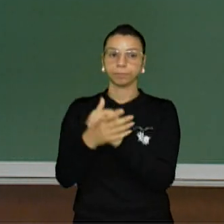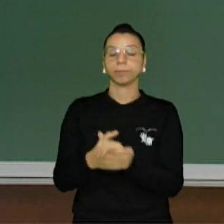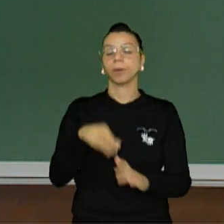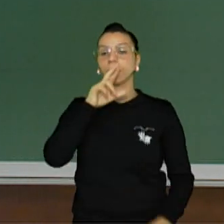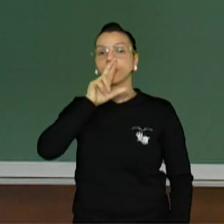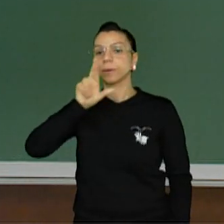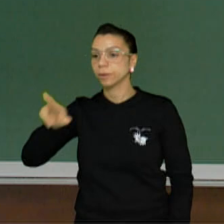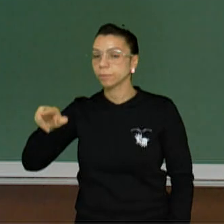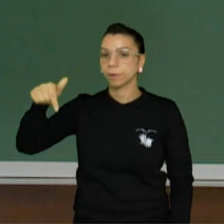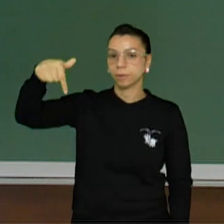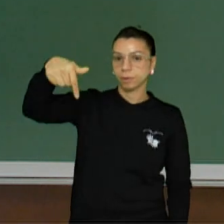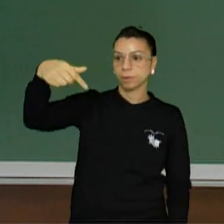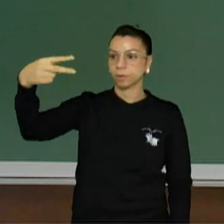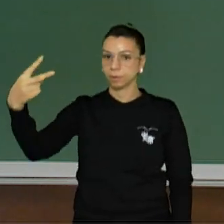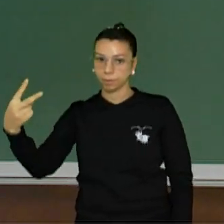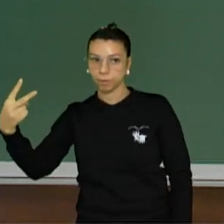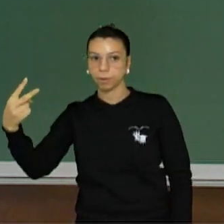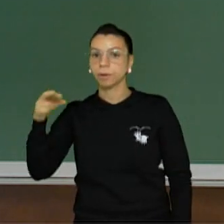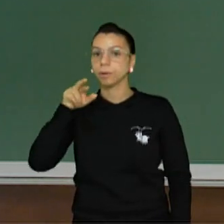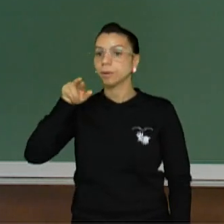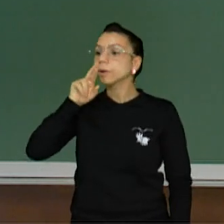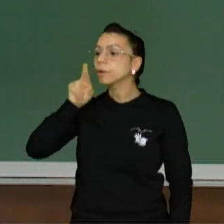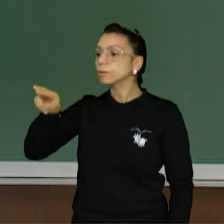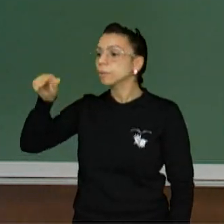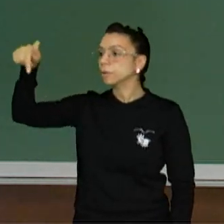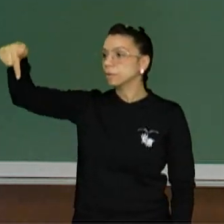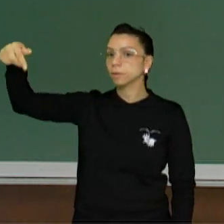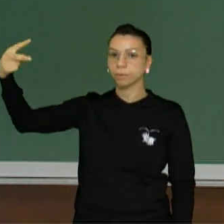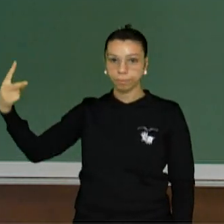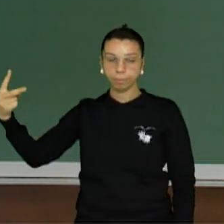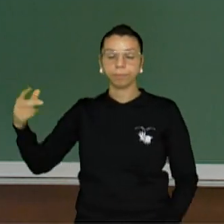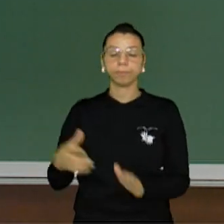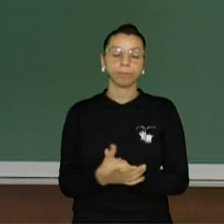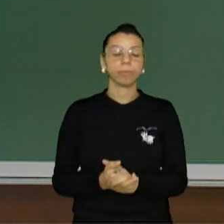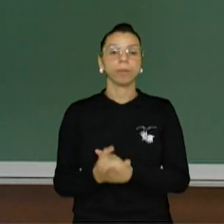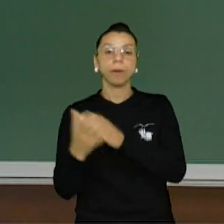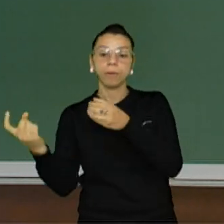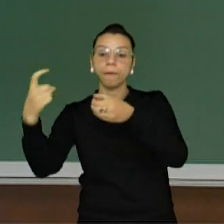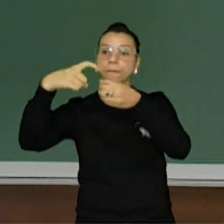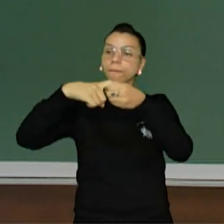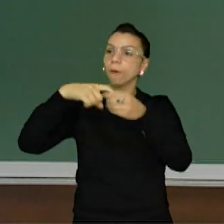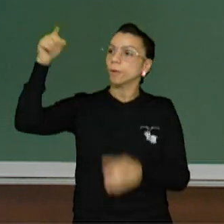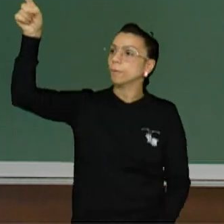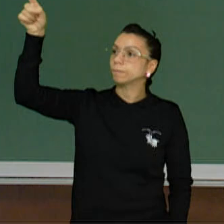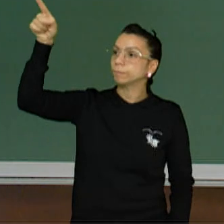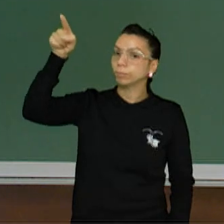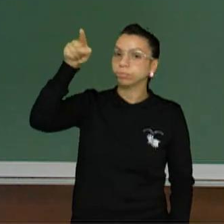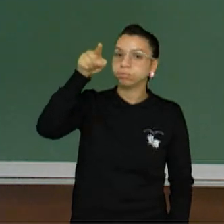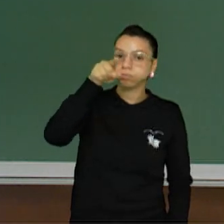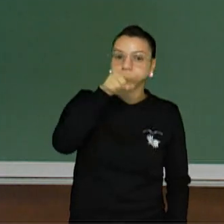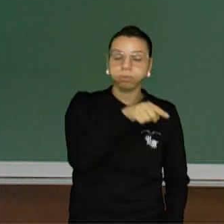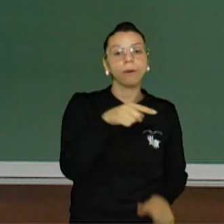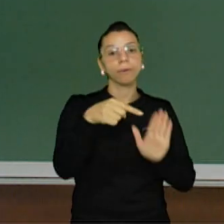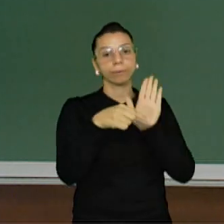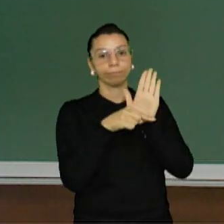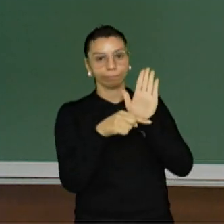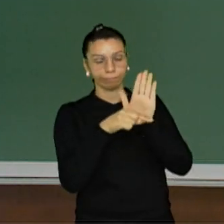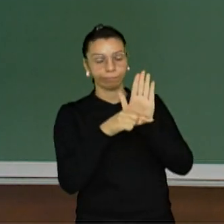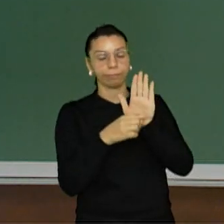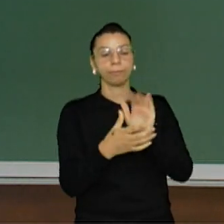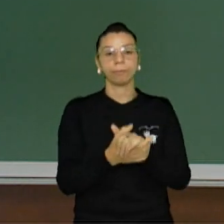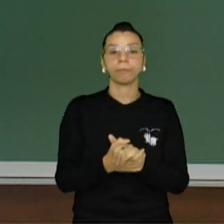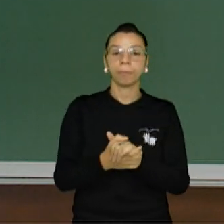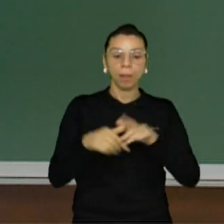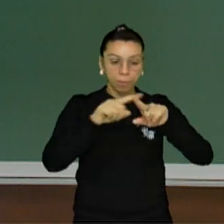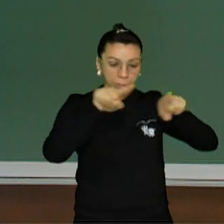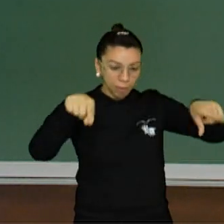resultado 72 e aqui o resultado 72. Quando volta negativo, que lá na sala de aula, né,